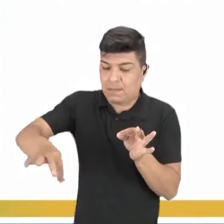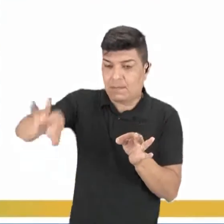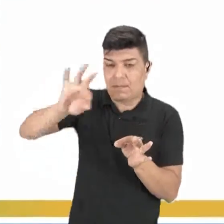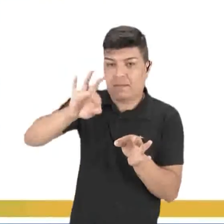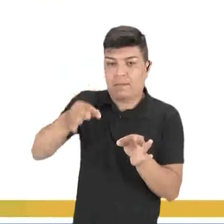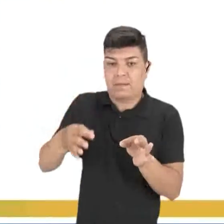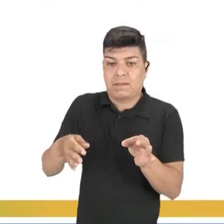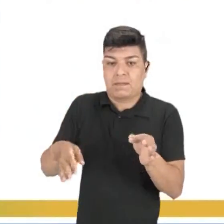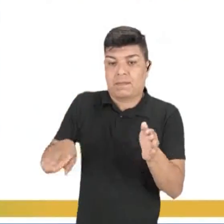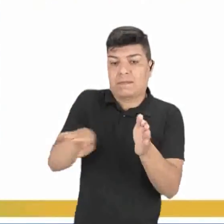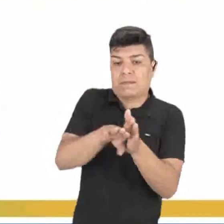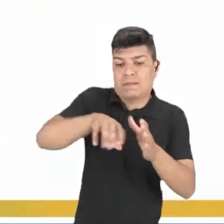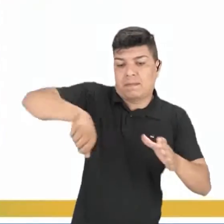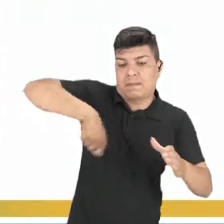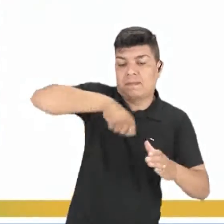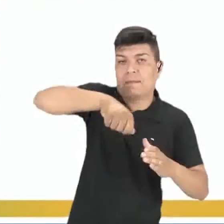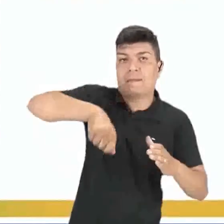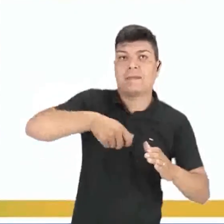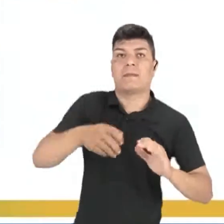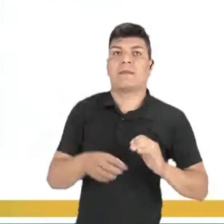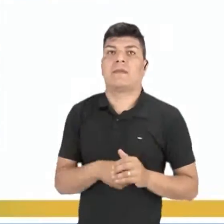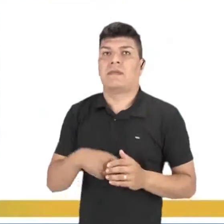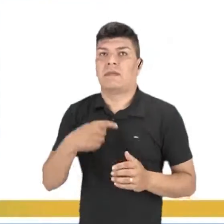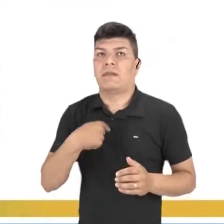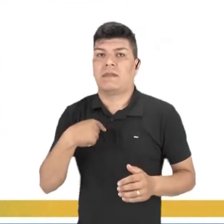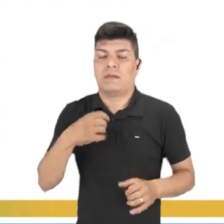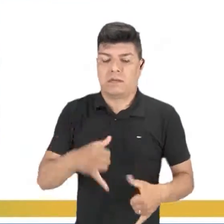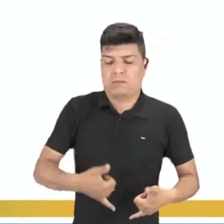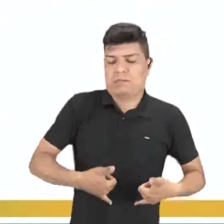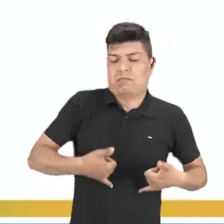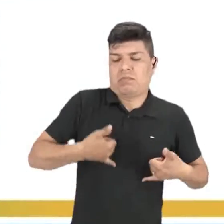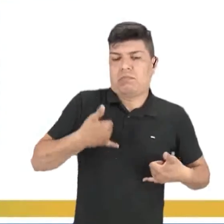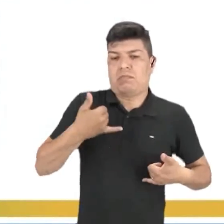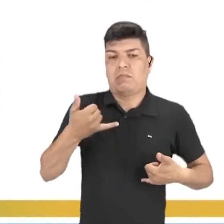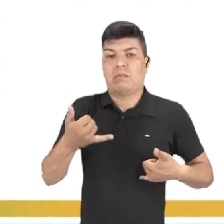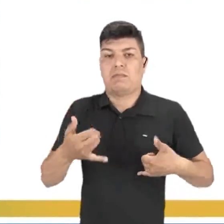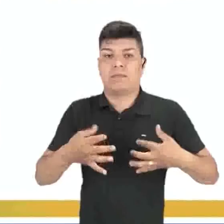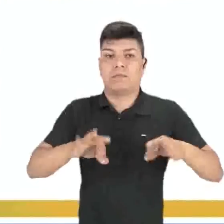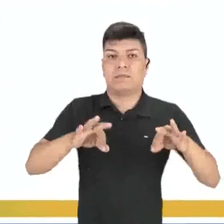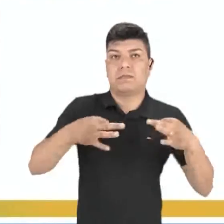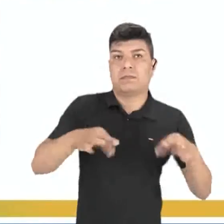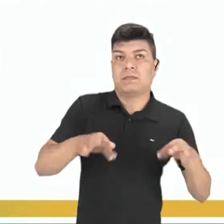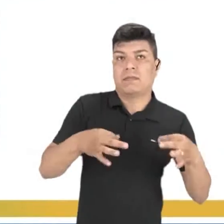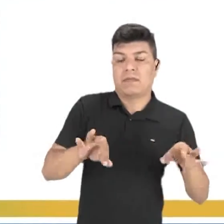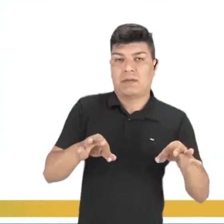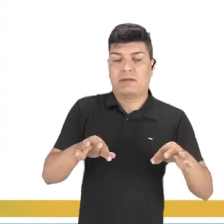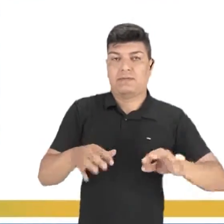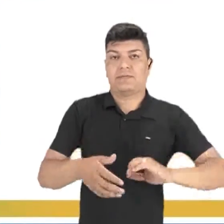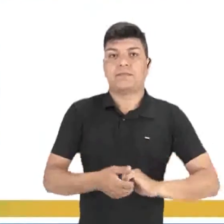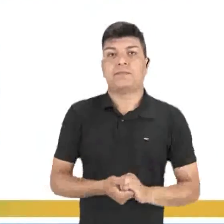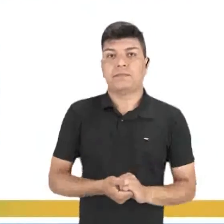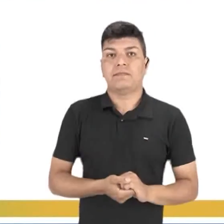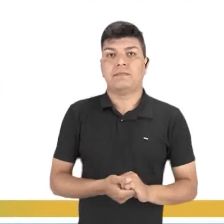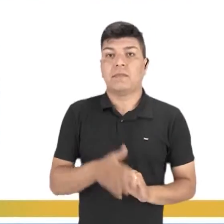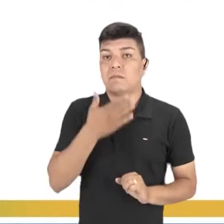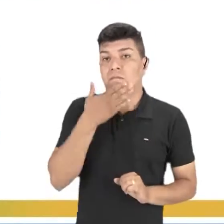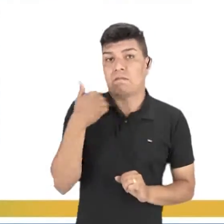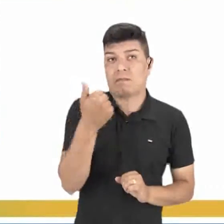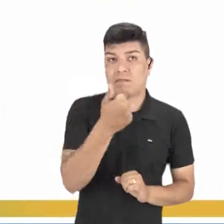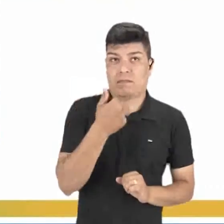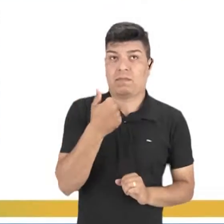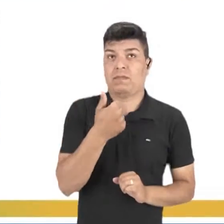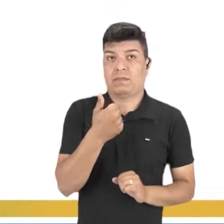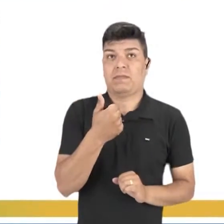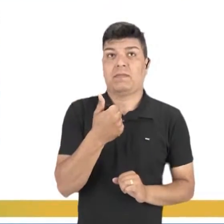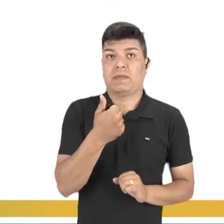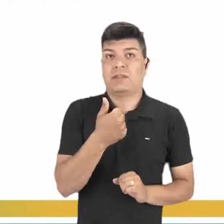coser. Uma e outra iam andando orgulhosas pelo pano adiante, que era a melhor das